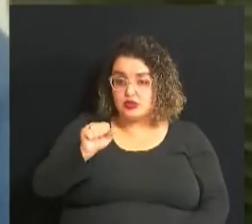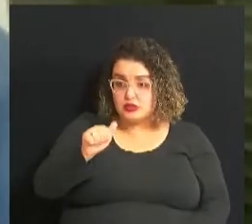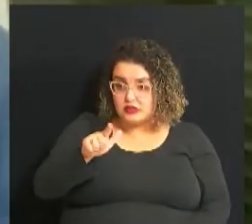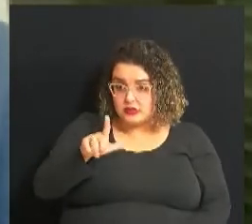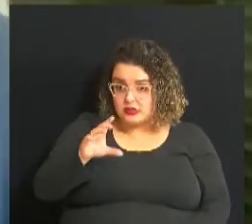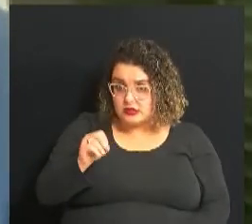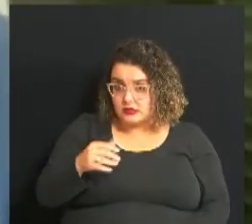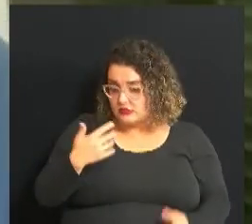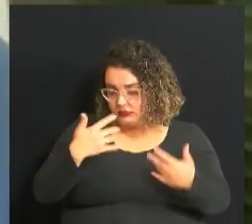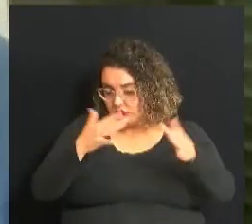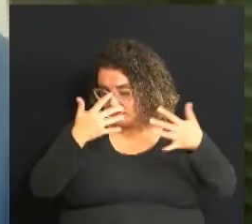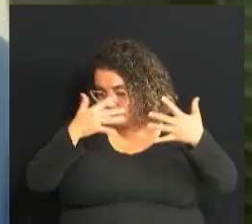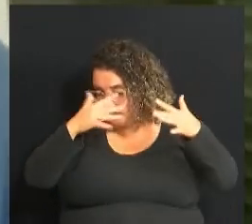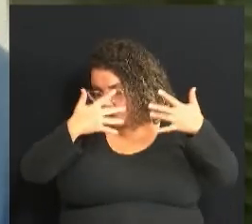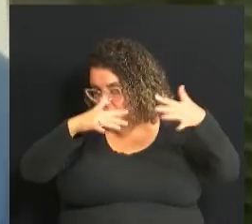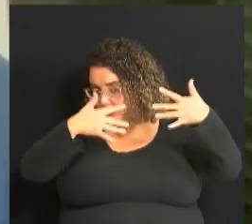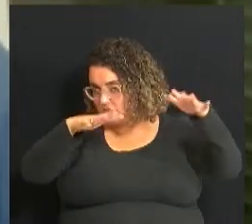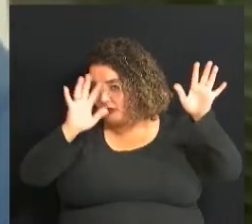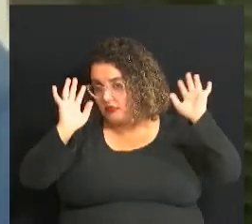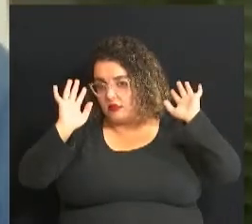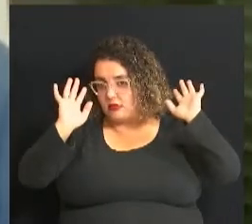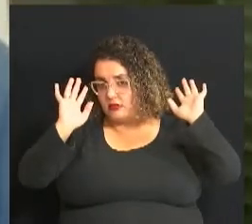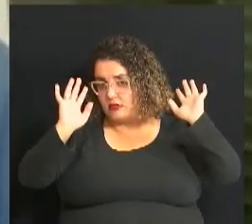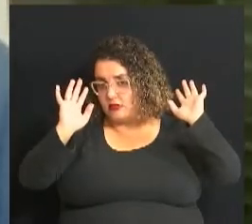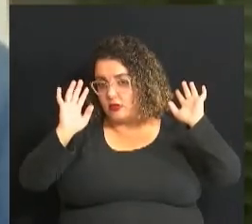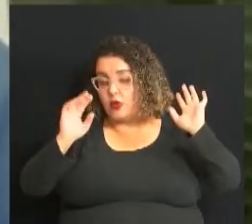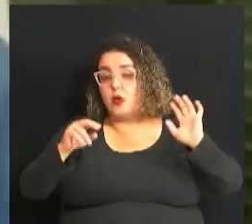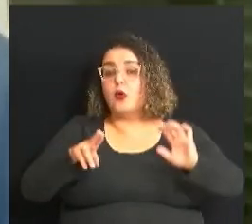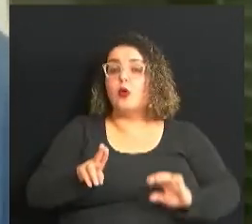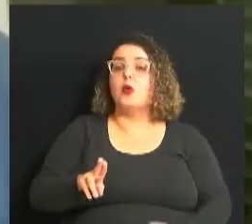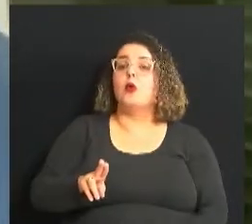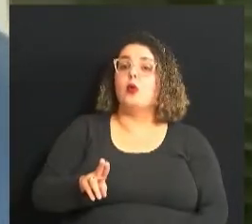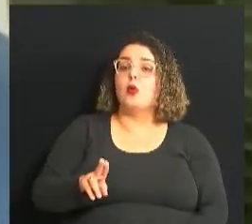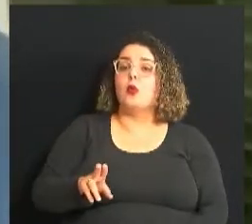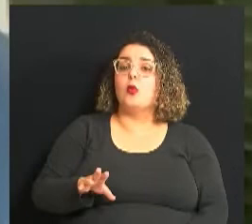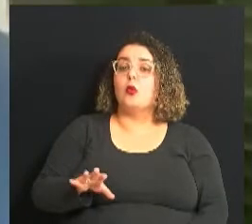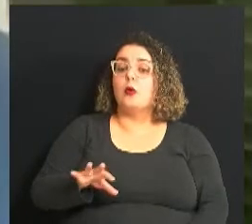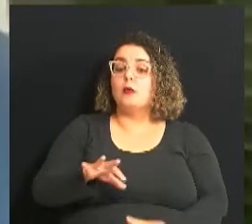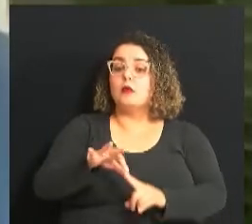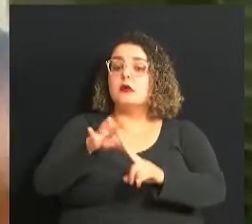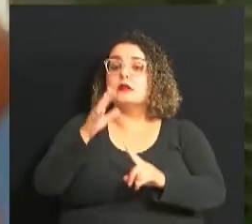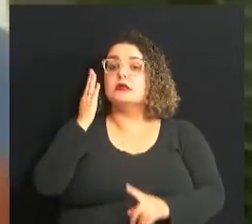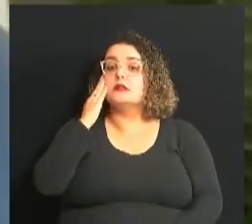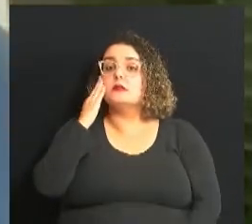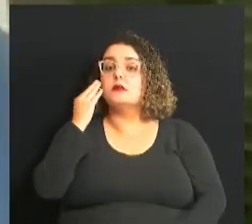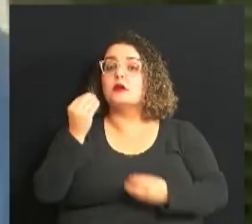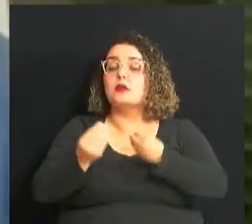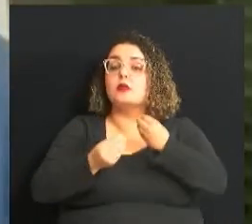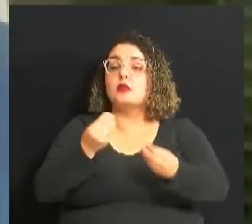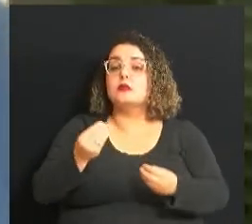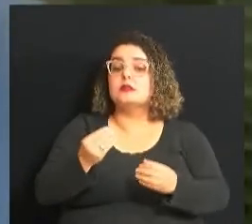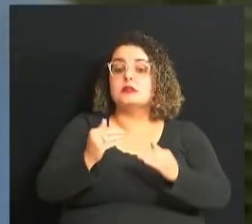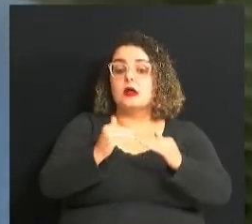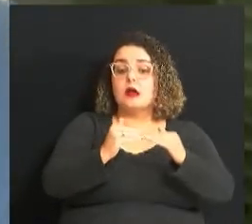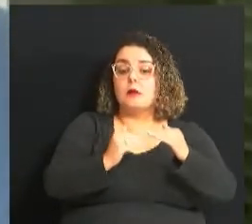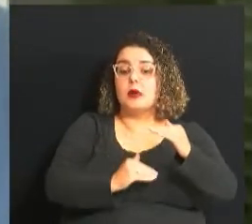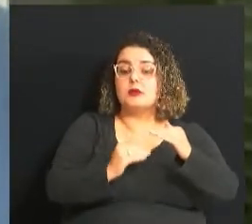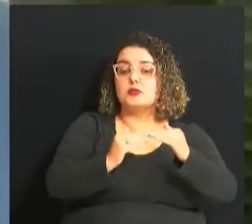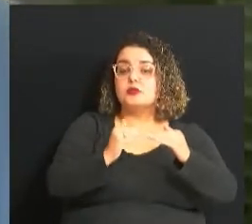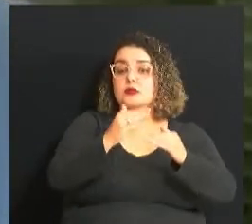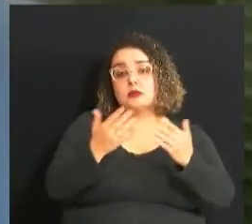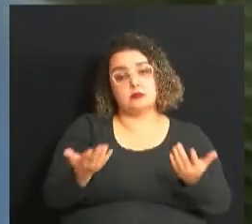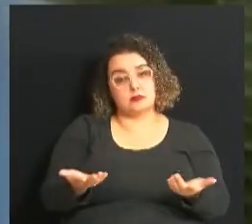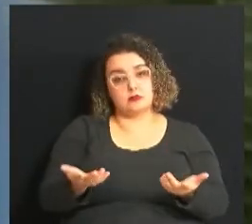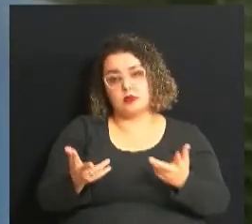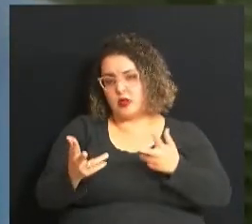correr Deus dará, ou você prefere pelo menos saber como está seu saldo, se está baixo, tal. É a mesma coisa com a